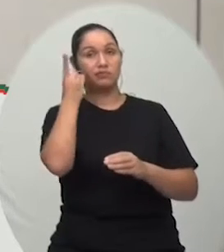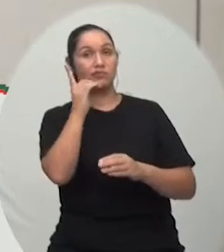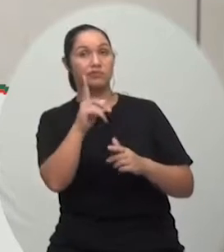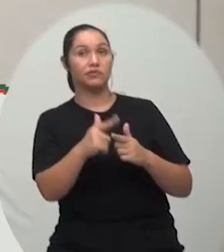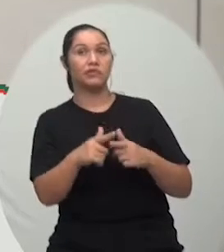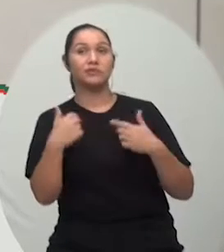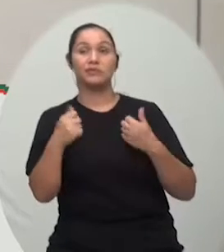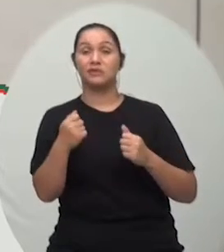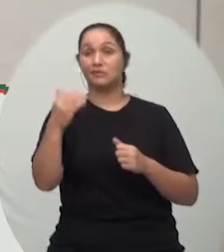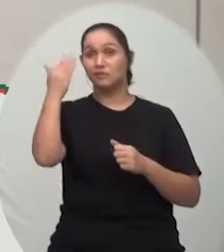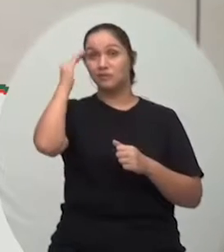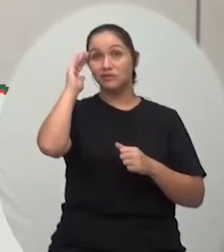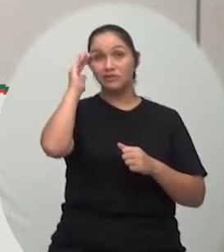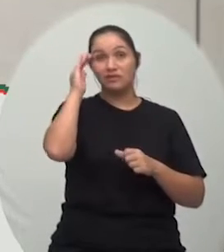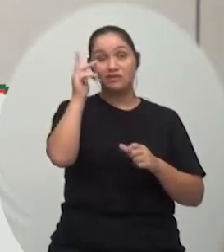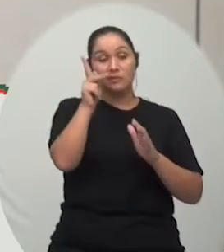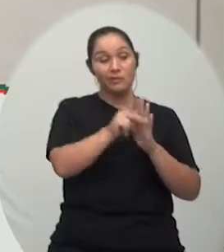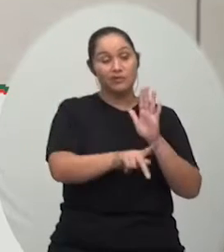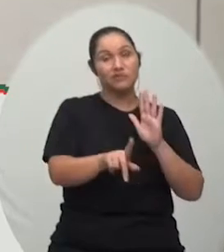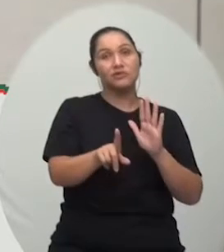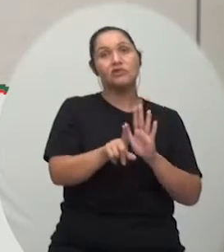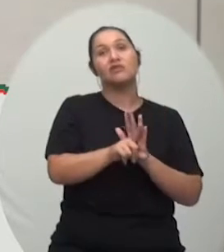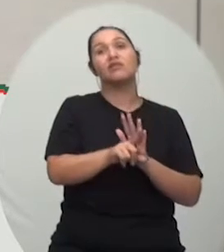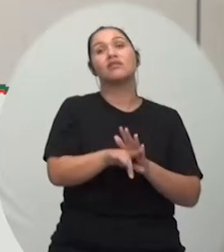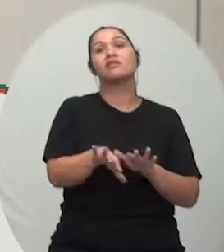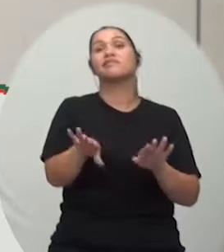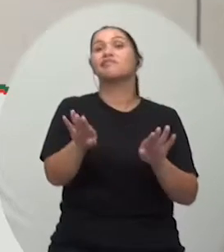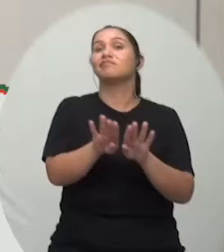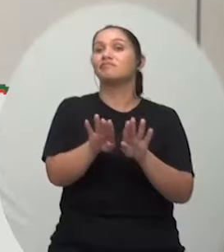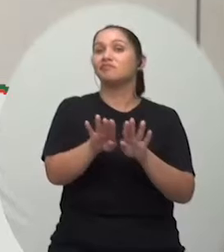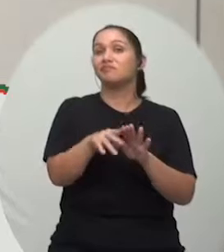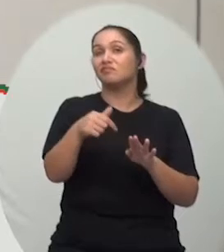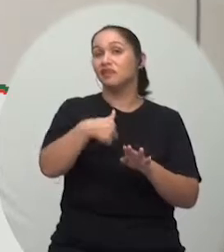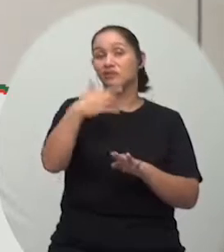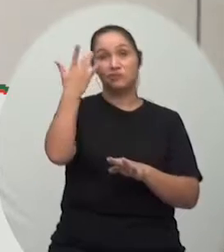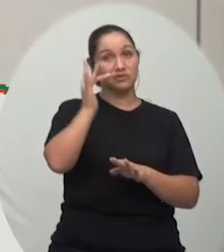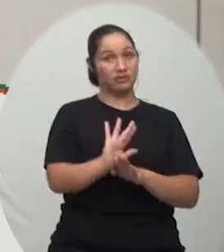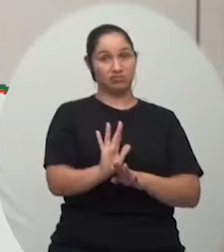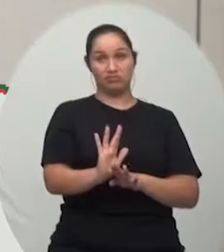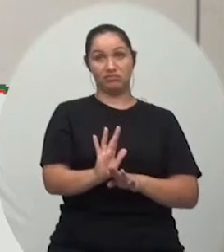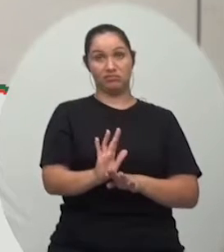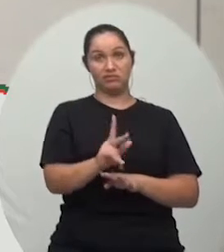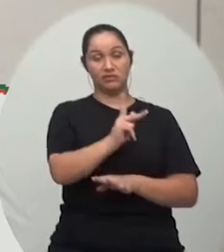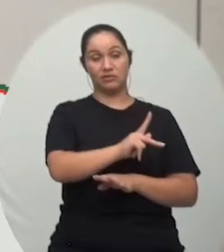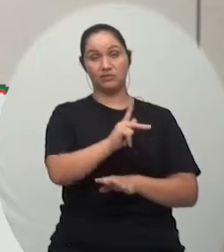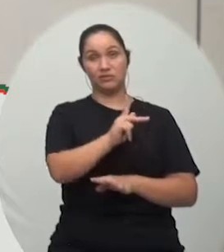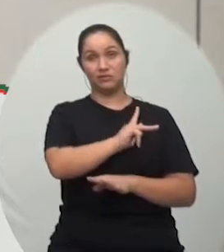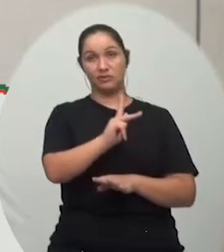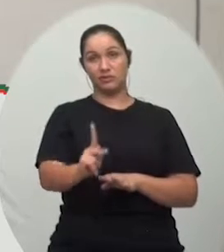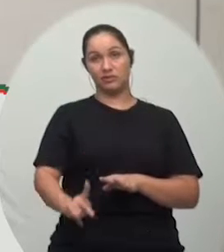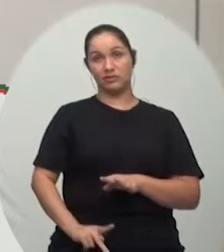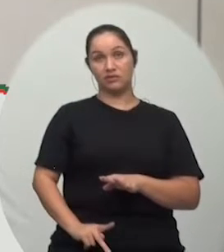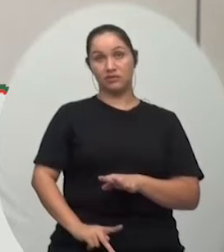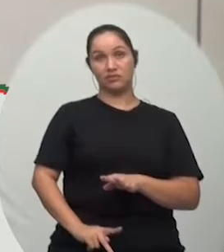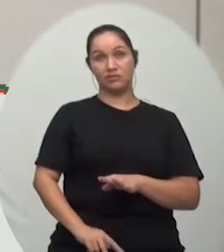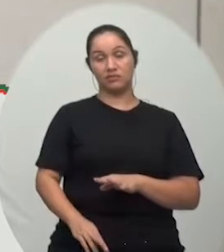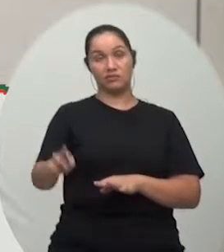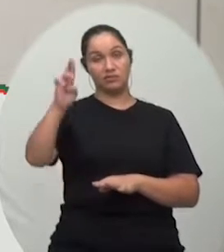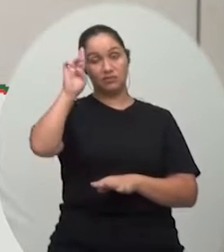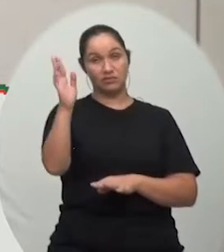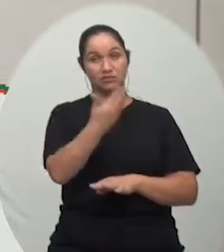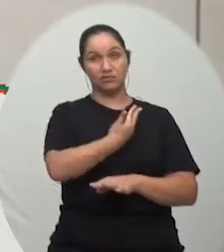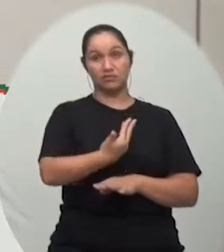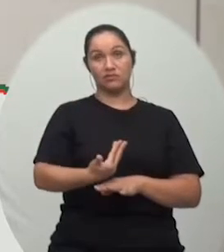com a possibilidade de ampliar, se for o caso, o número. Não sei, está aí uma sugestão, presidente, é claro que está nas mãos do líder do